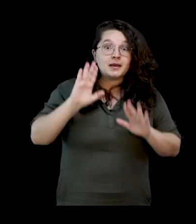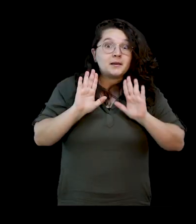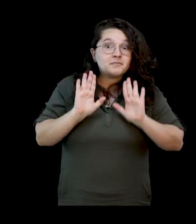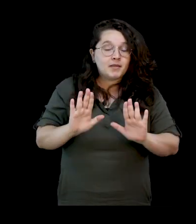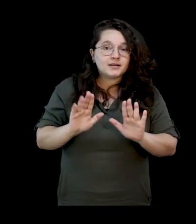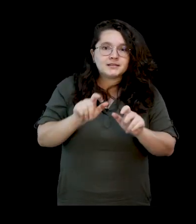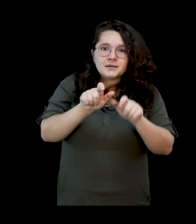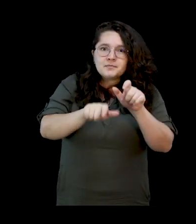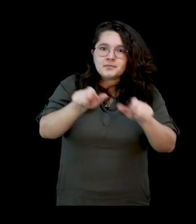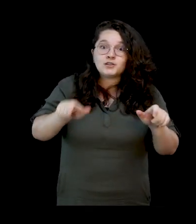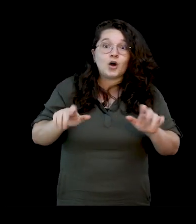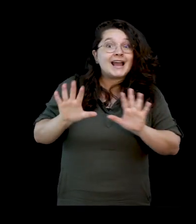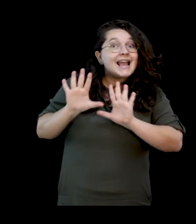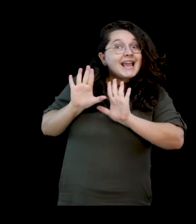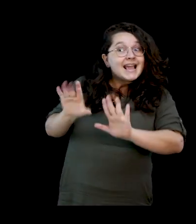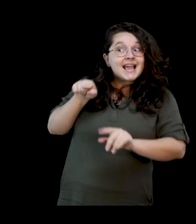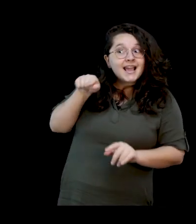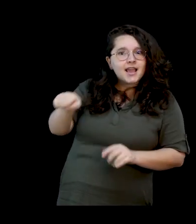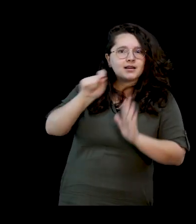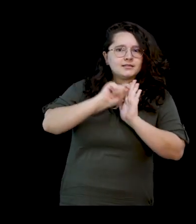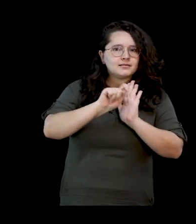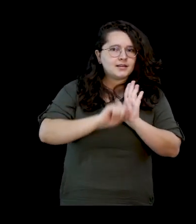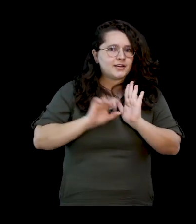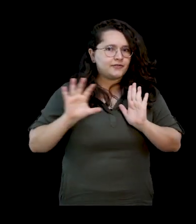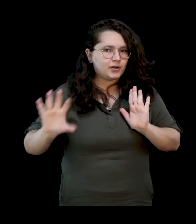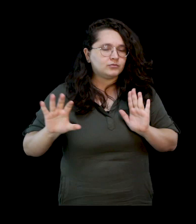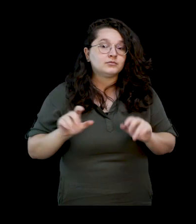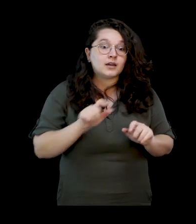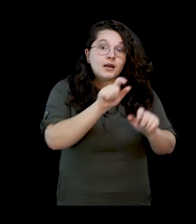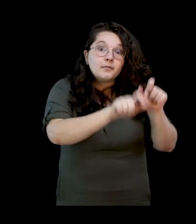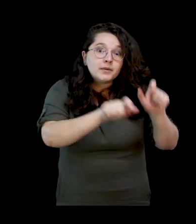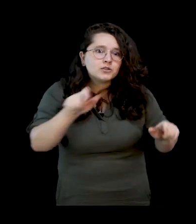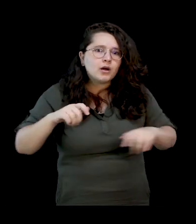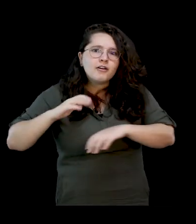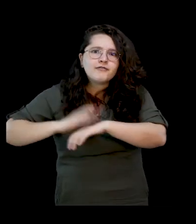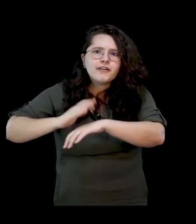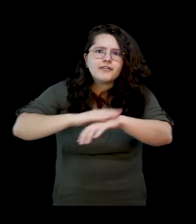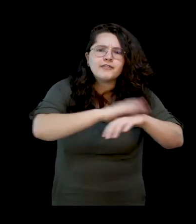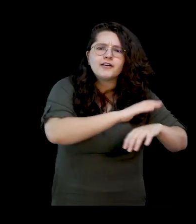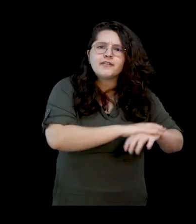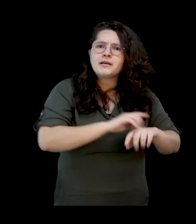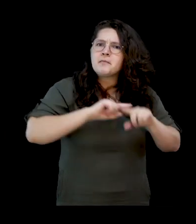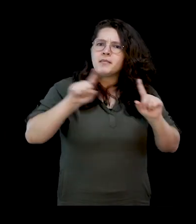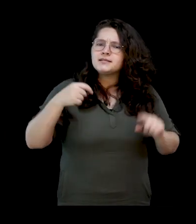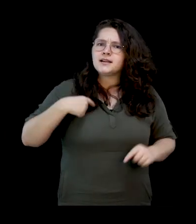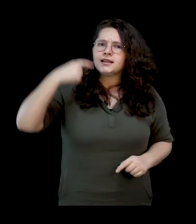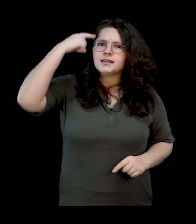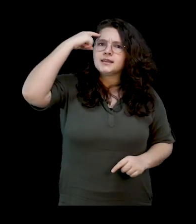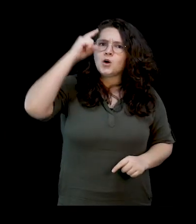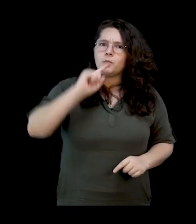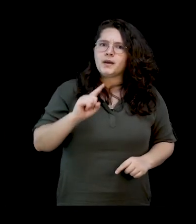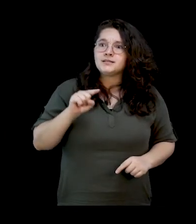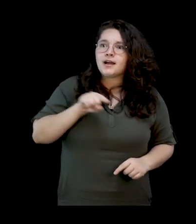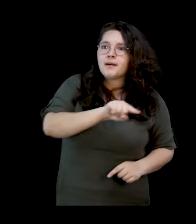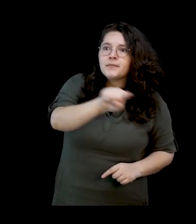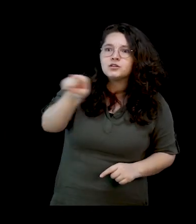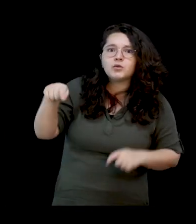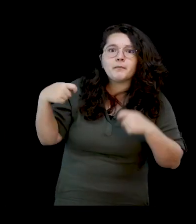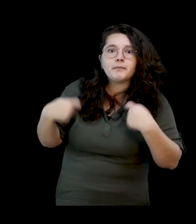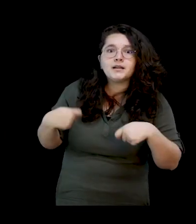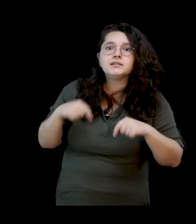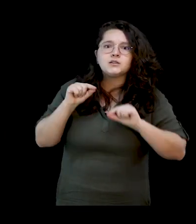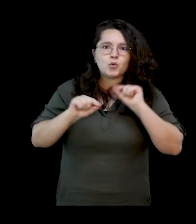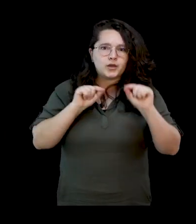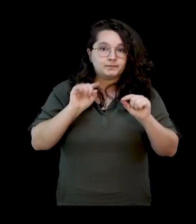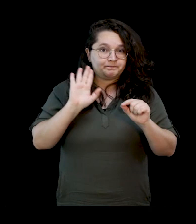elaborados por pessoas que não... Isto são também palavras dele. Elaborados por pessoas que não levem em consideração as necessidades daqueles que